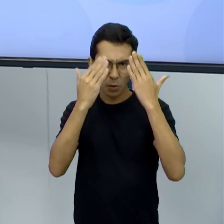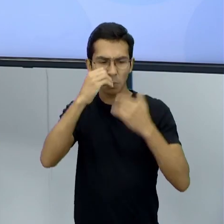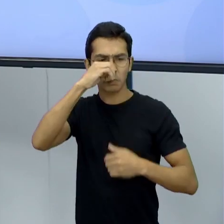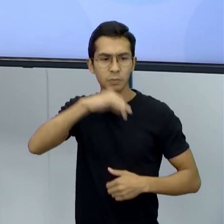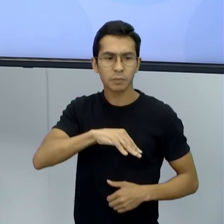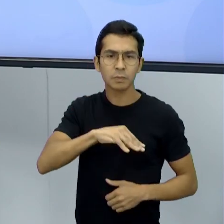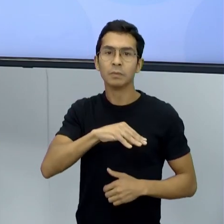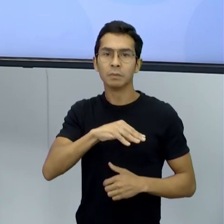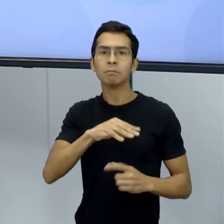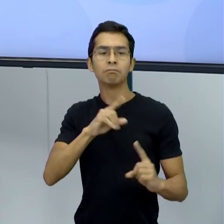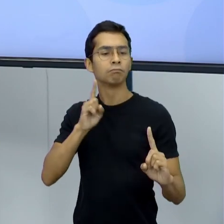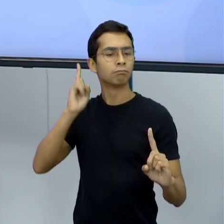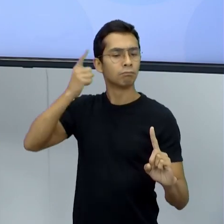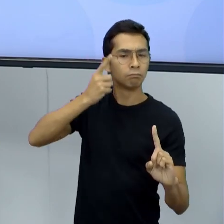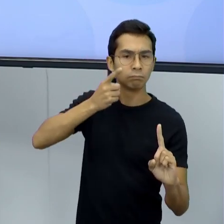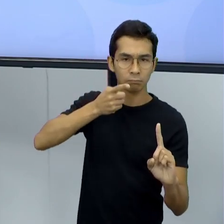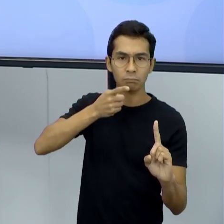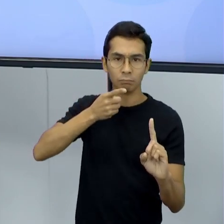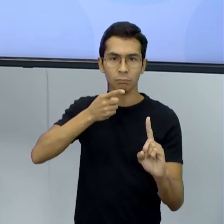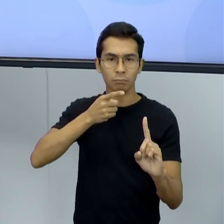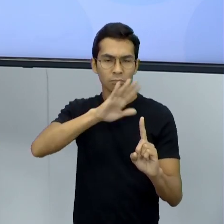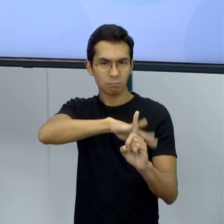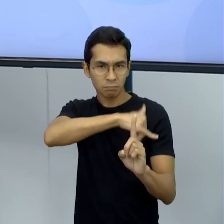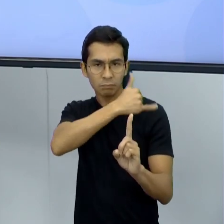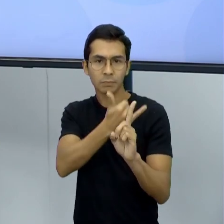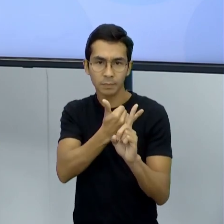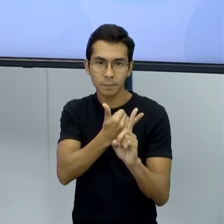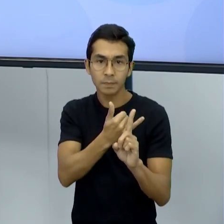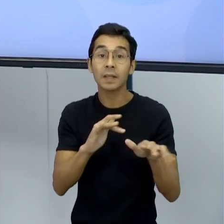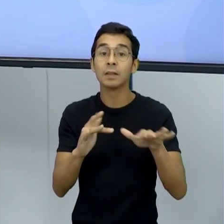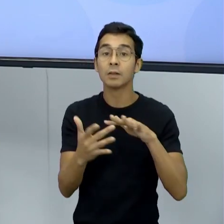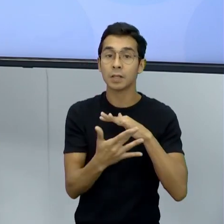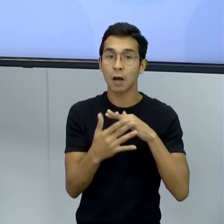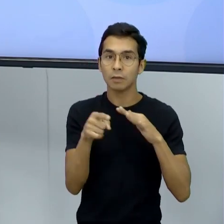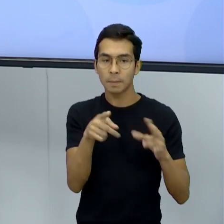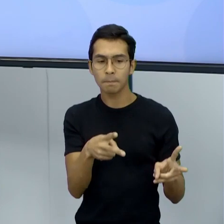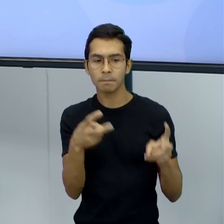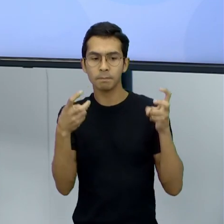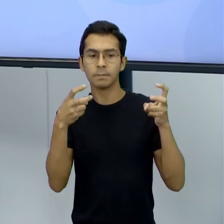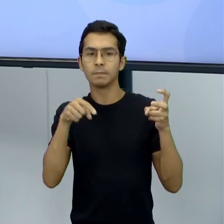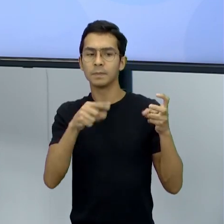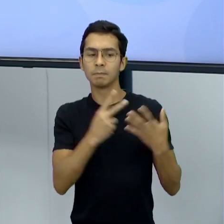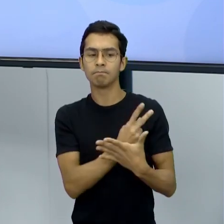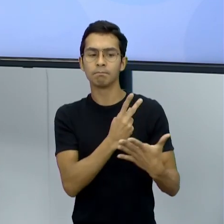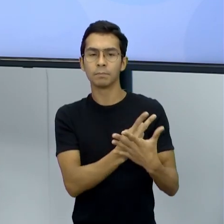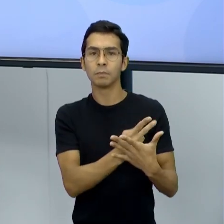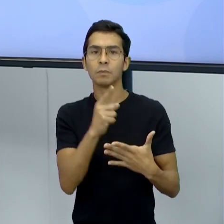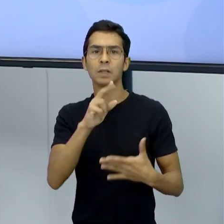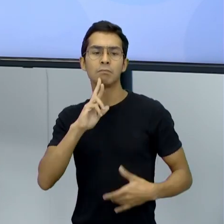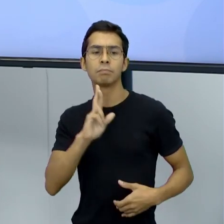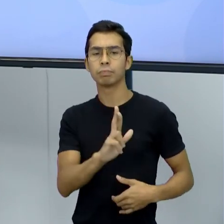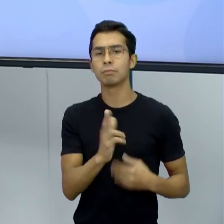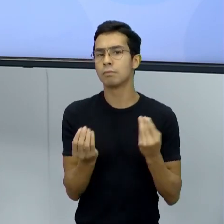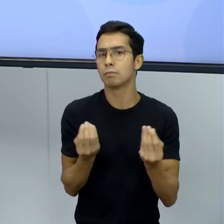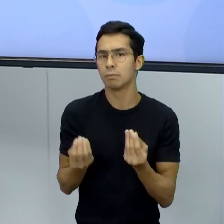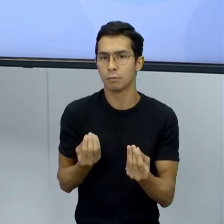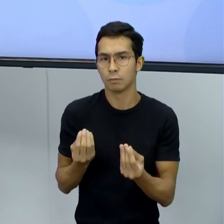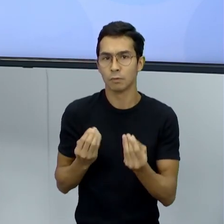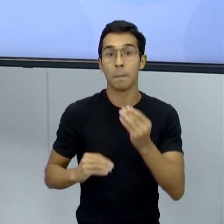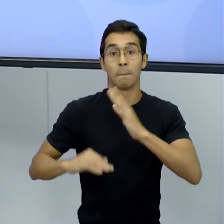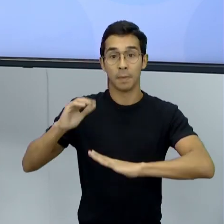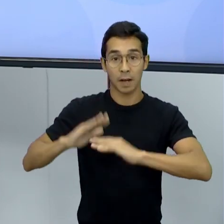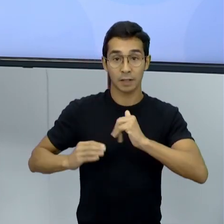intimida. Então, quando você percebe isso nas redes sociais, você tem o mesmo comportamento que na vida